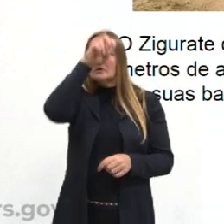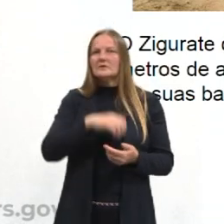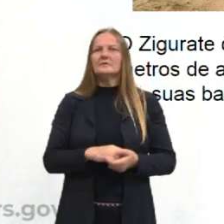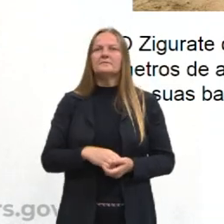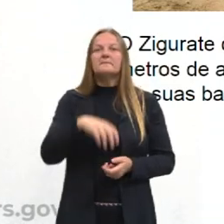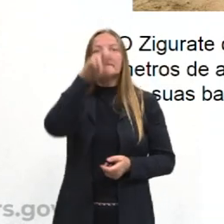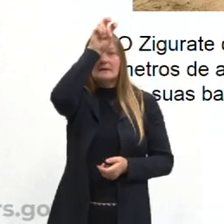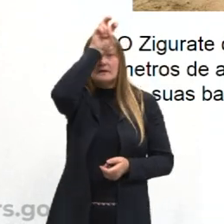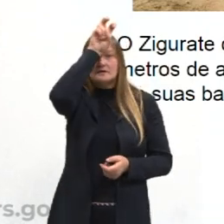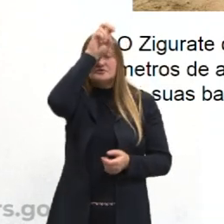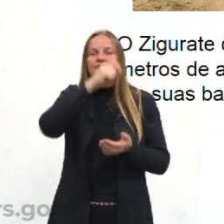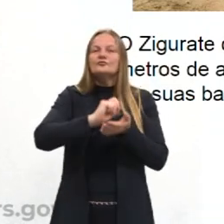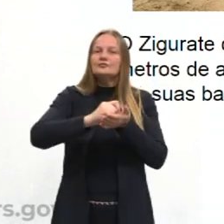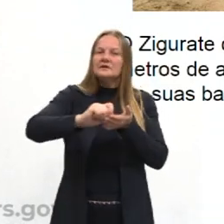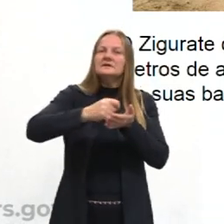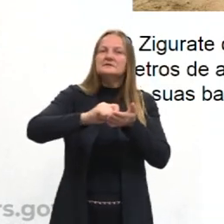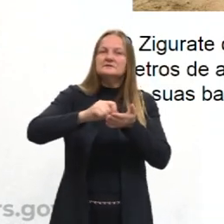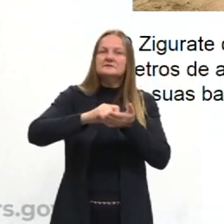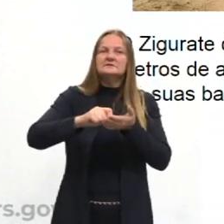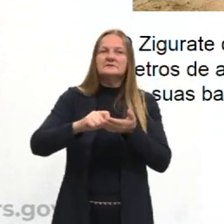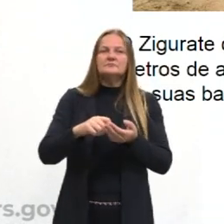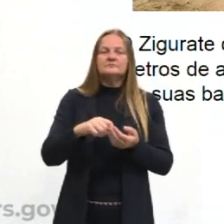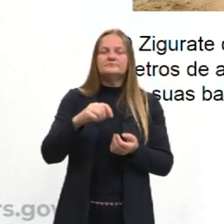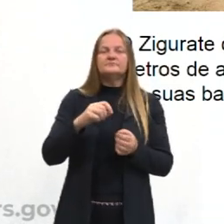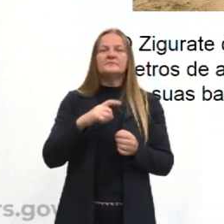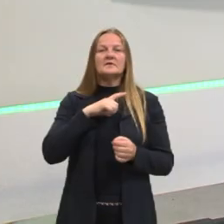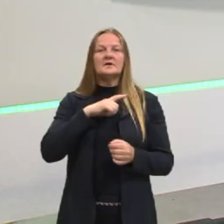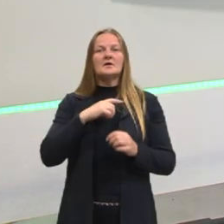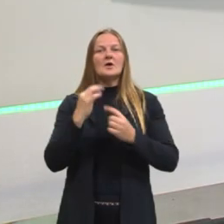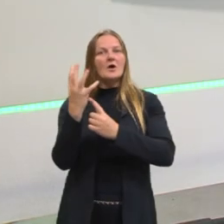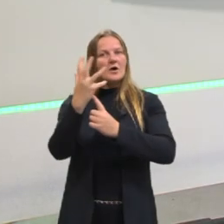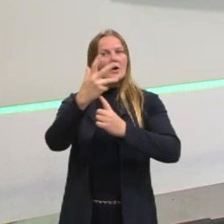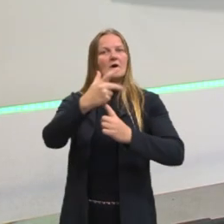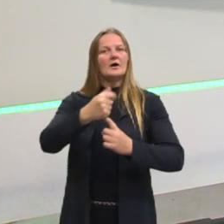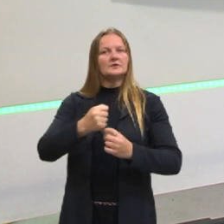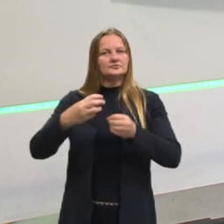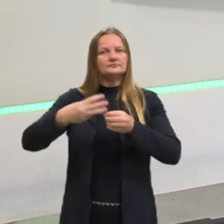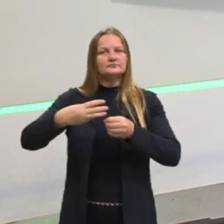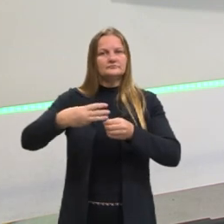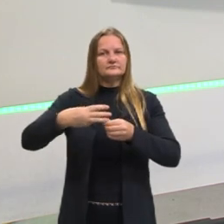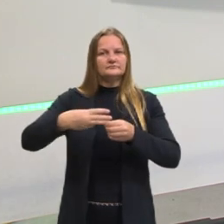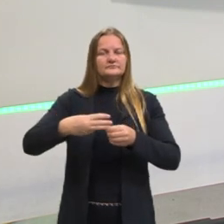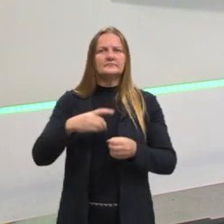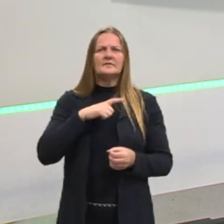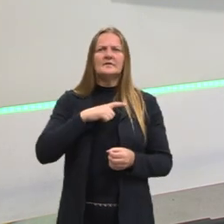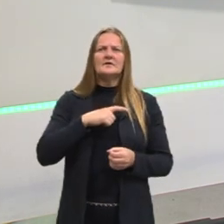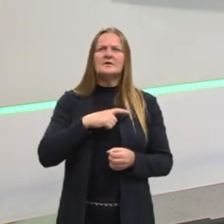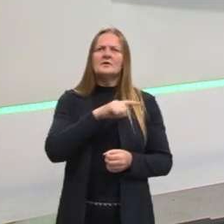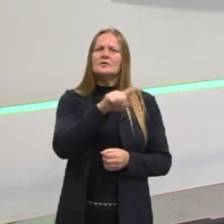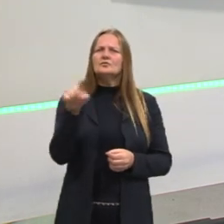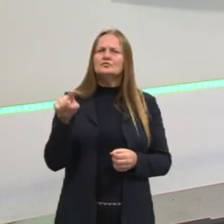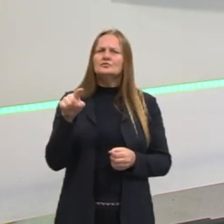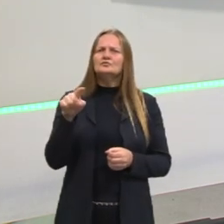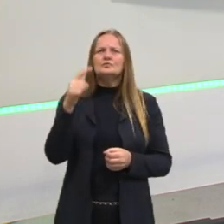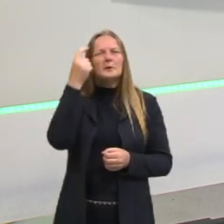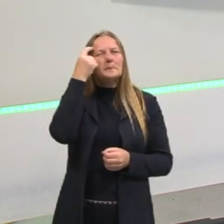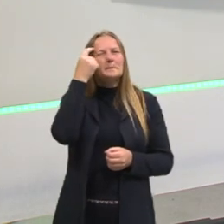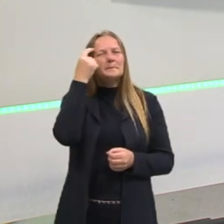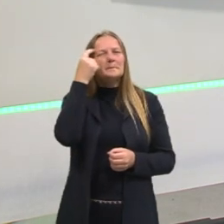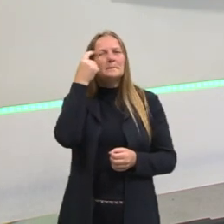nós temos aqui a presença da arte na Mesopotâmia é importante a gente fazer